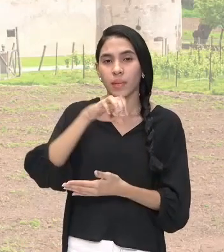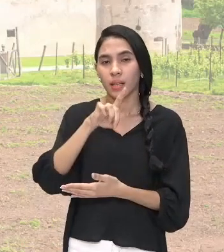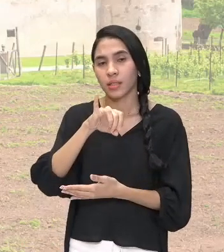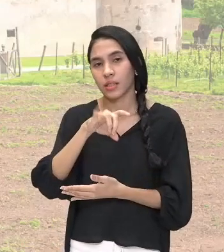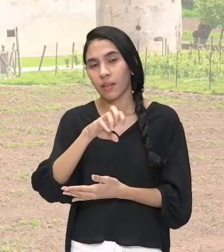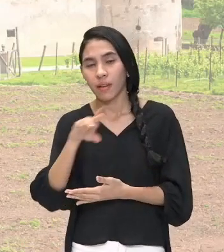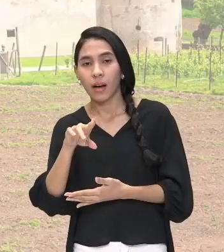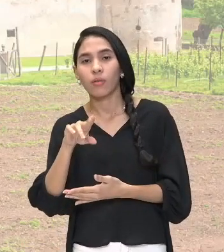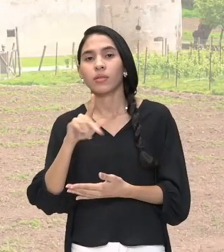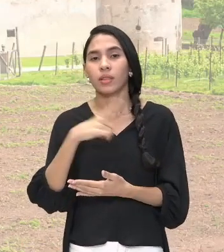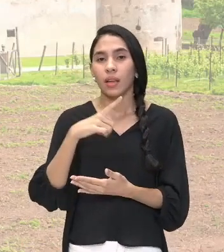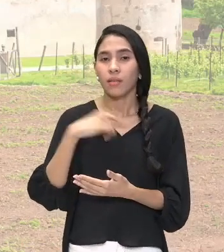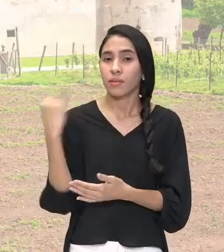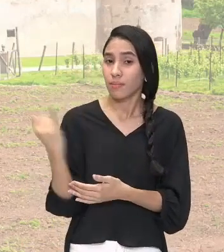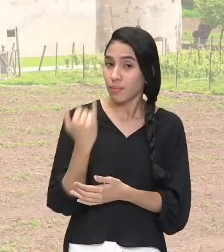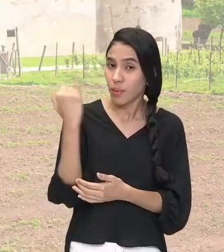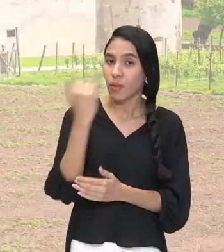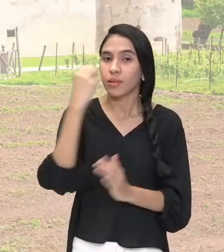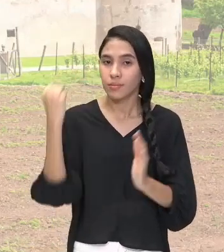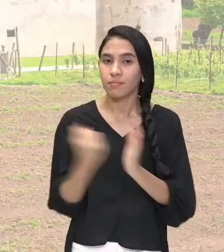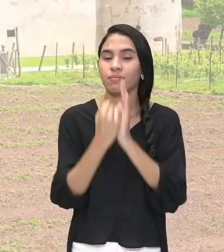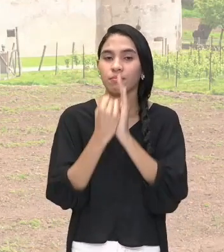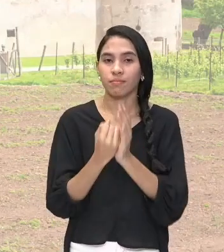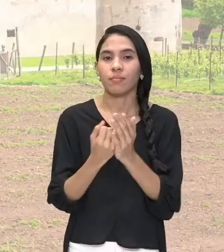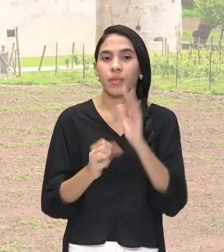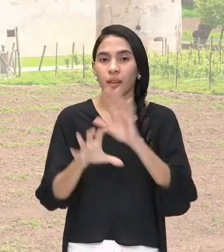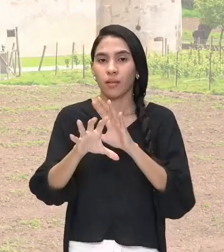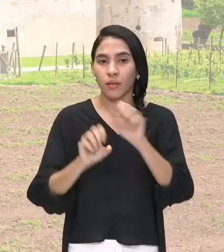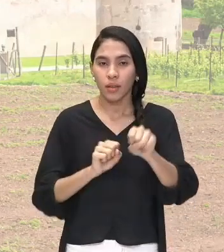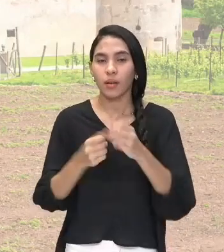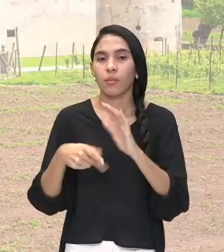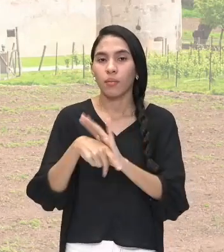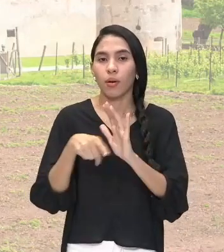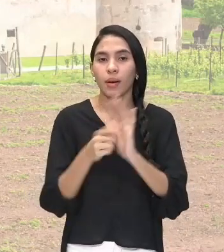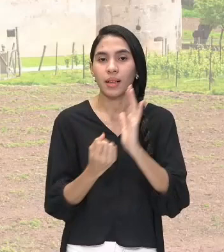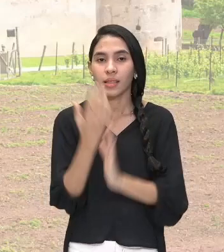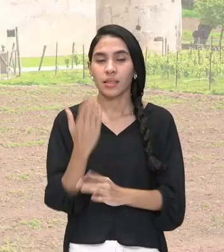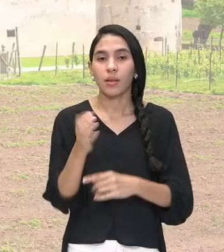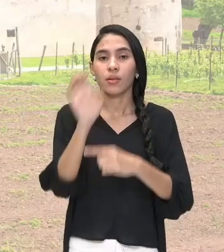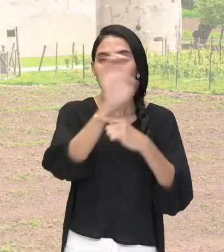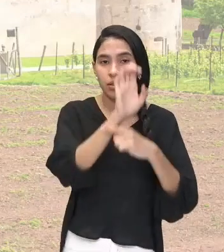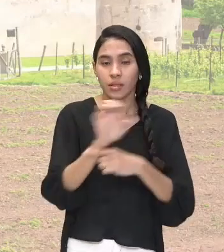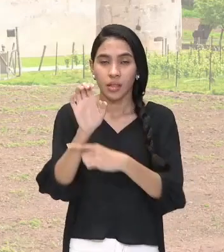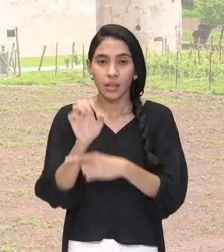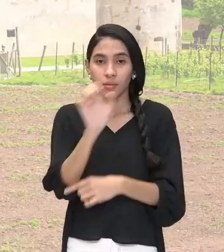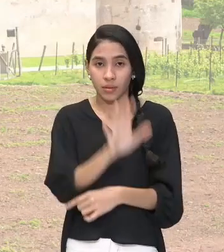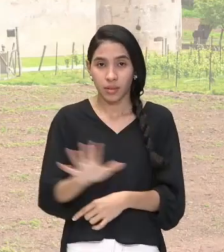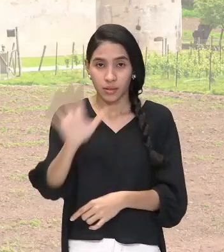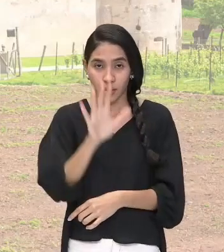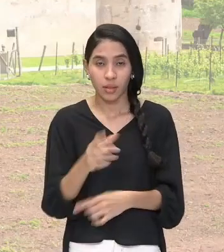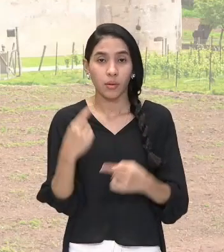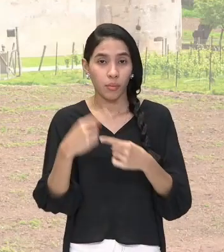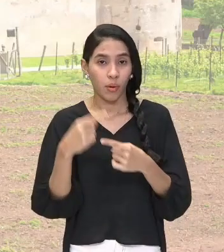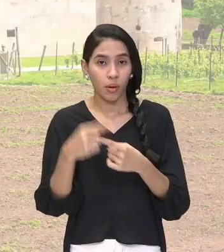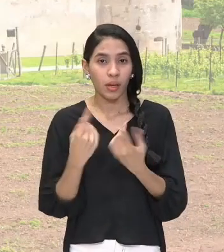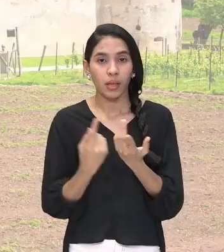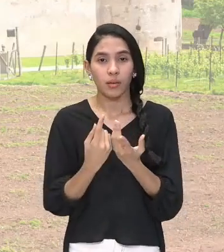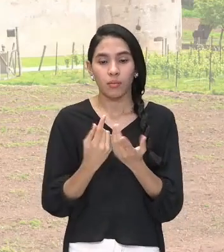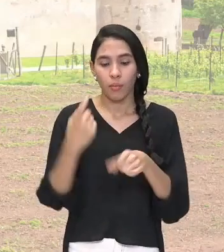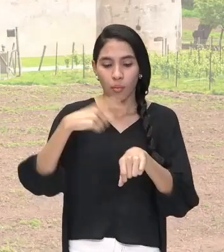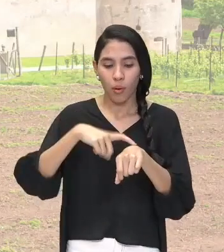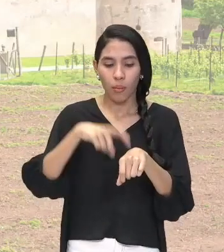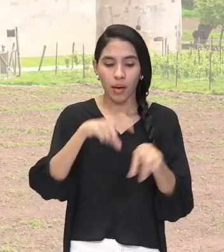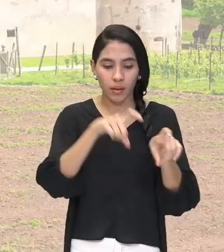na formação dos estados nacionais. Porque, à medida que essas relações feudais elas